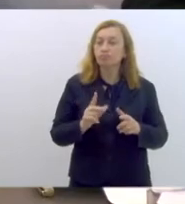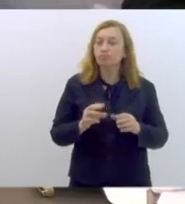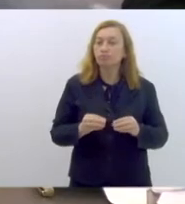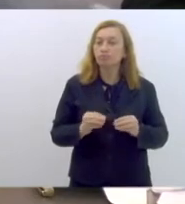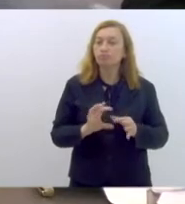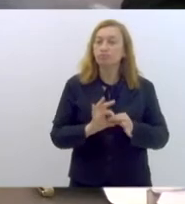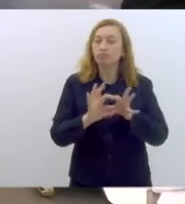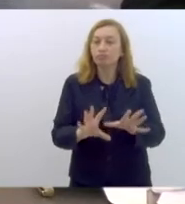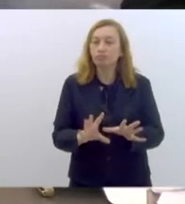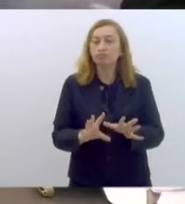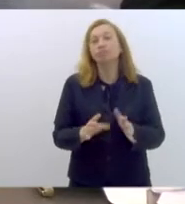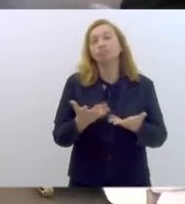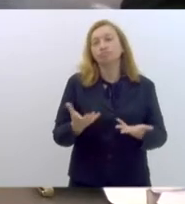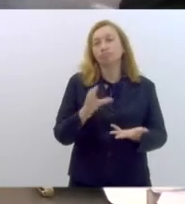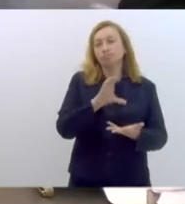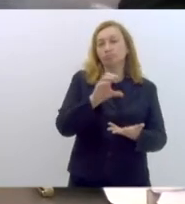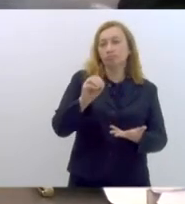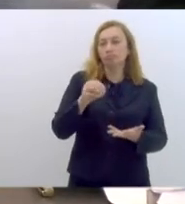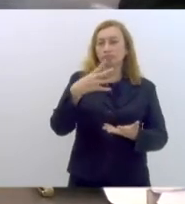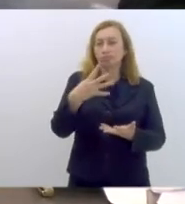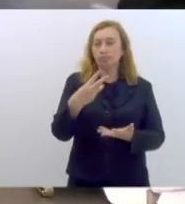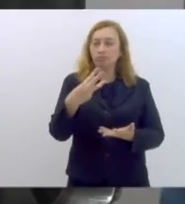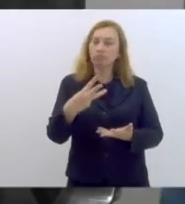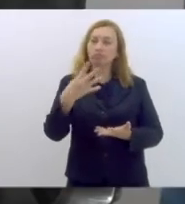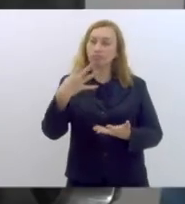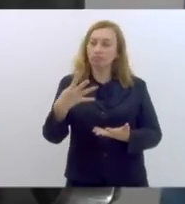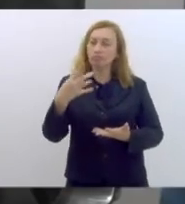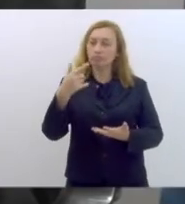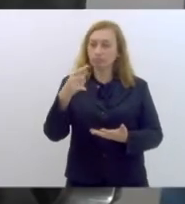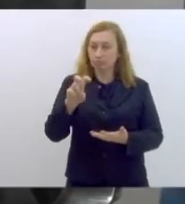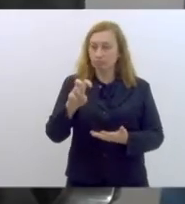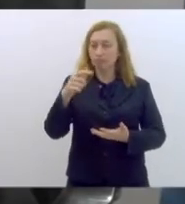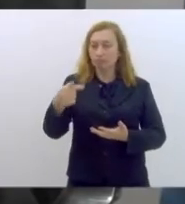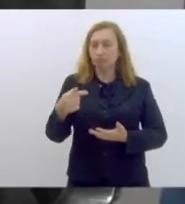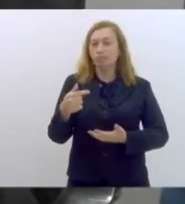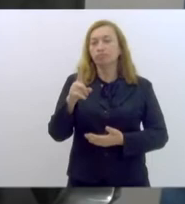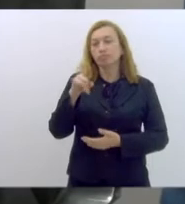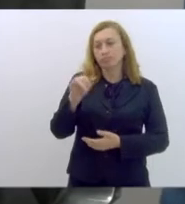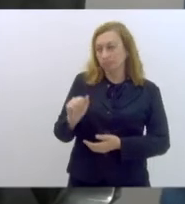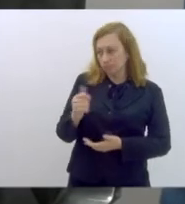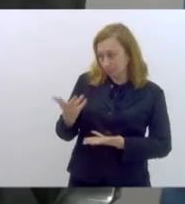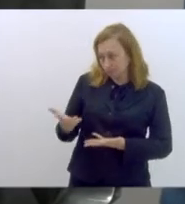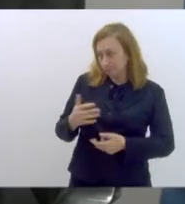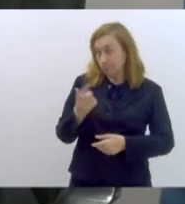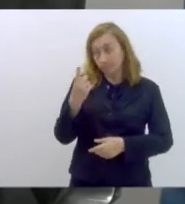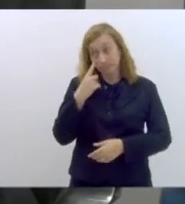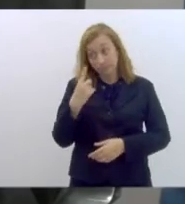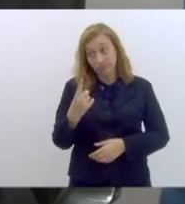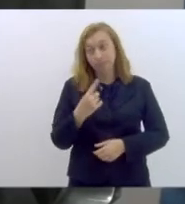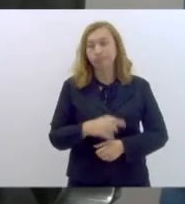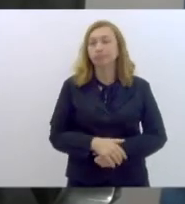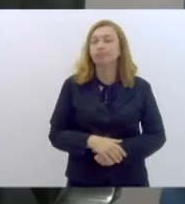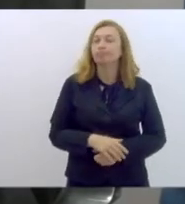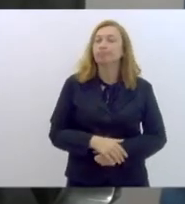jurídica da CO 3457. Diana, só para recapitular, vamos lá. O